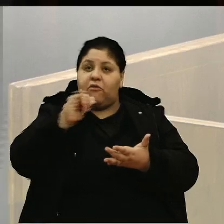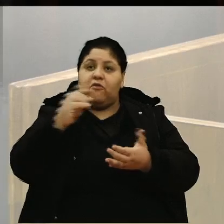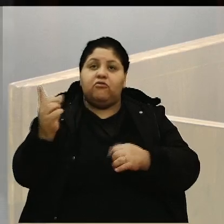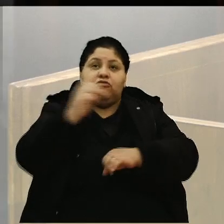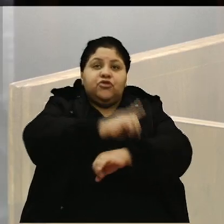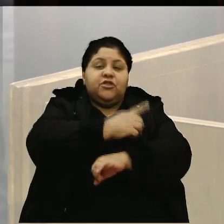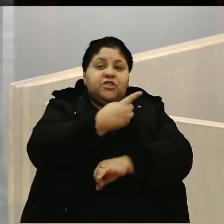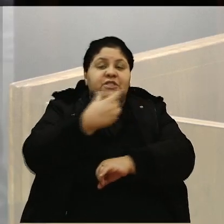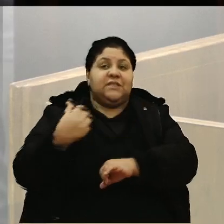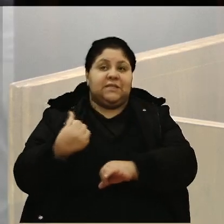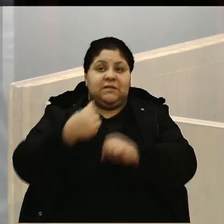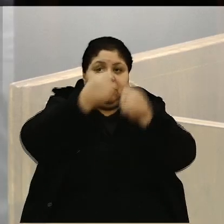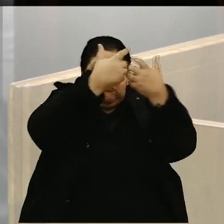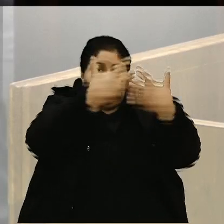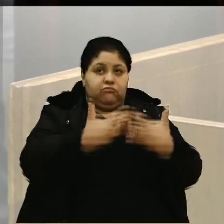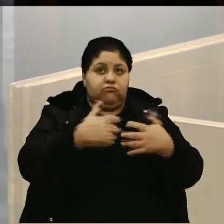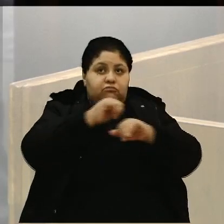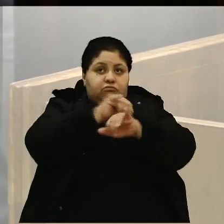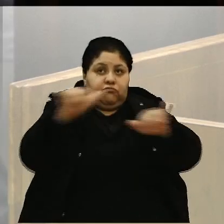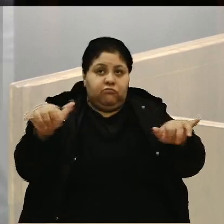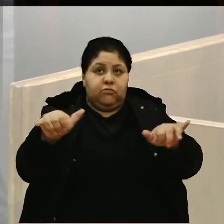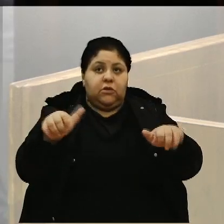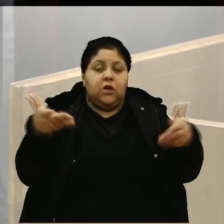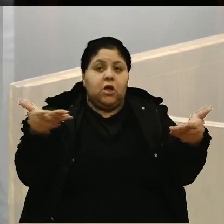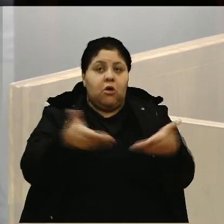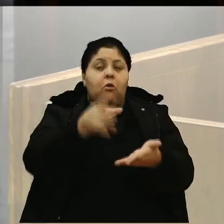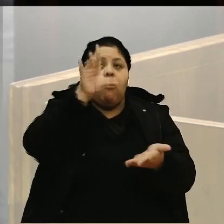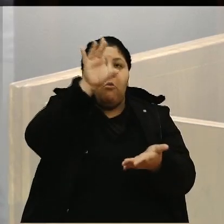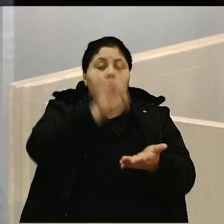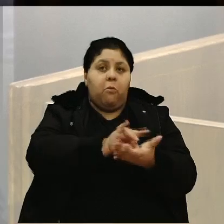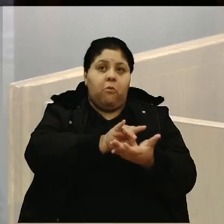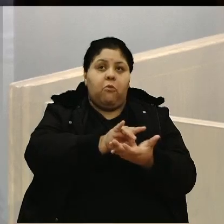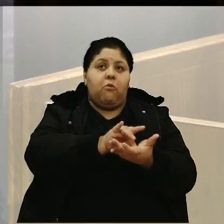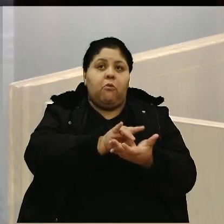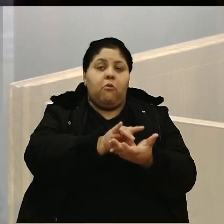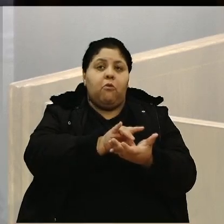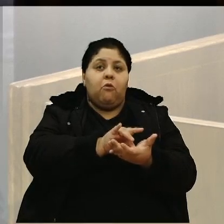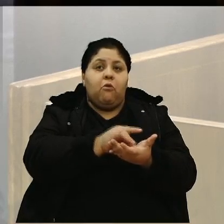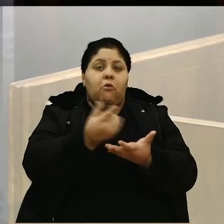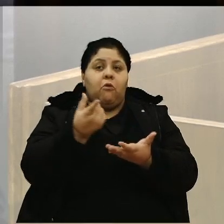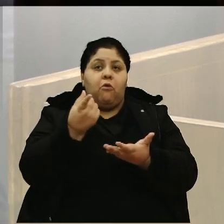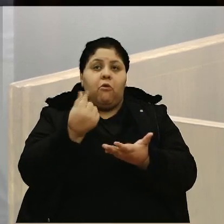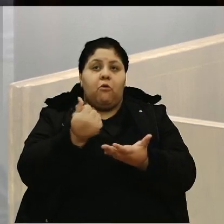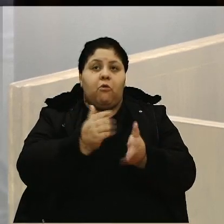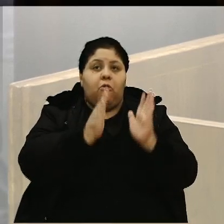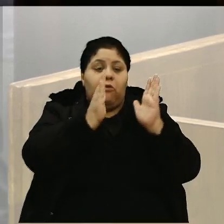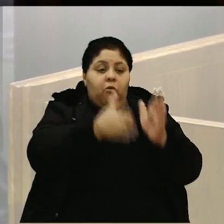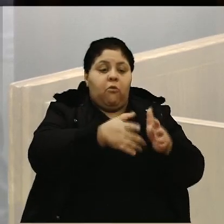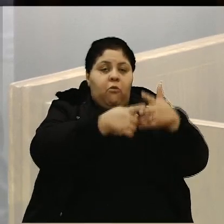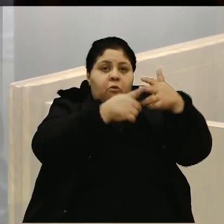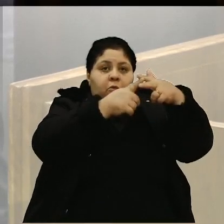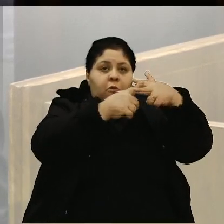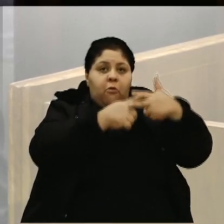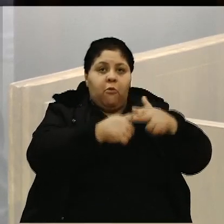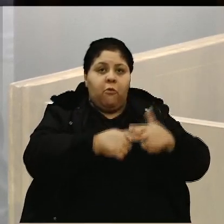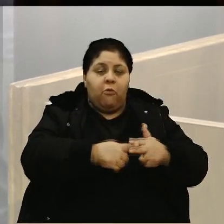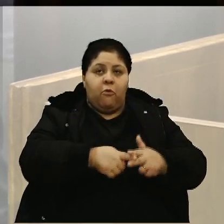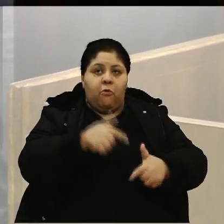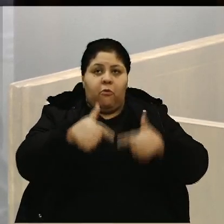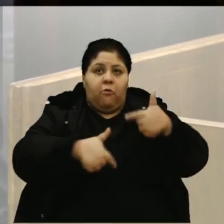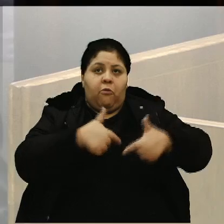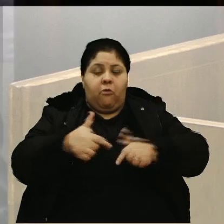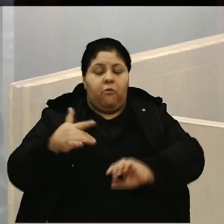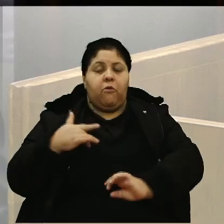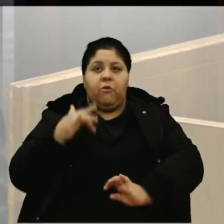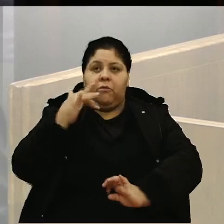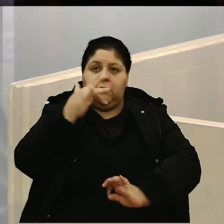maio, que diz o seguinte: fica estabelecido recurso do bloco de manutenções das ações e serviços públicos de